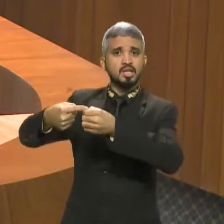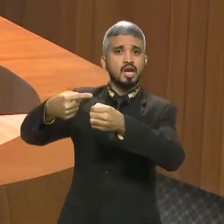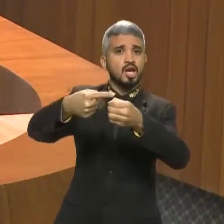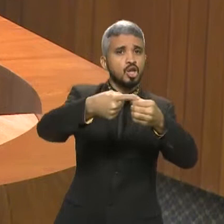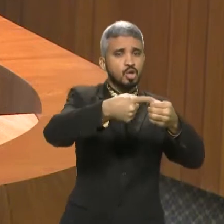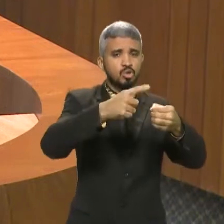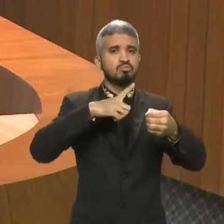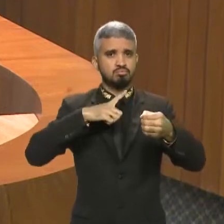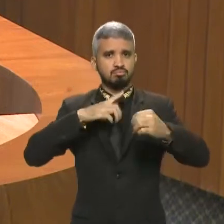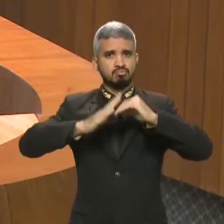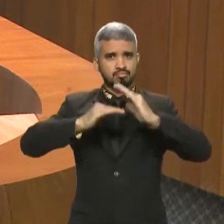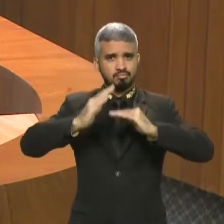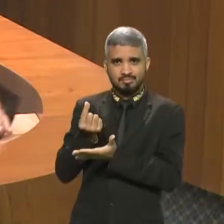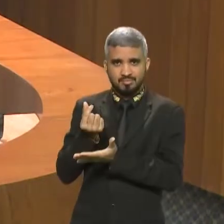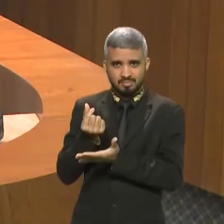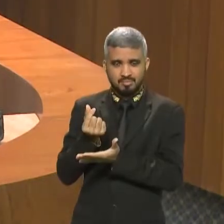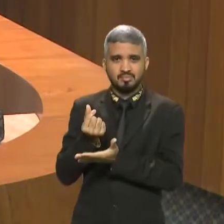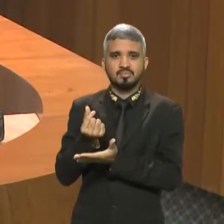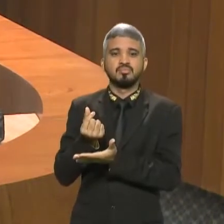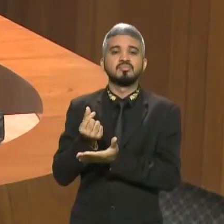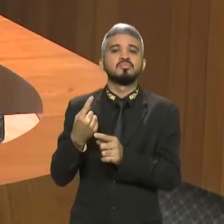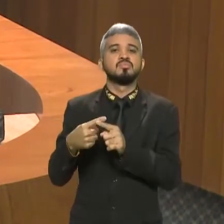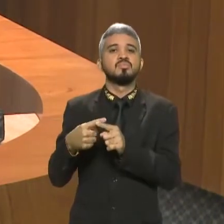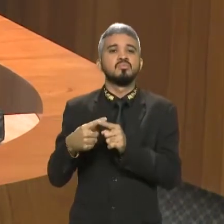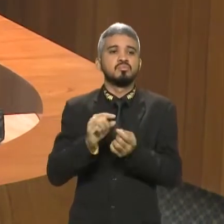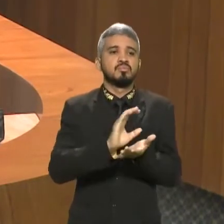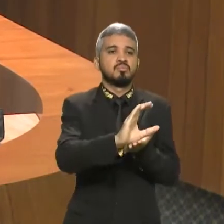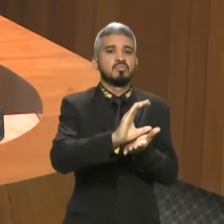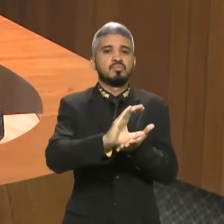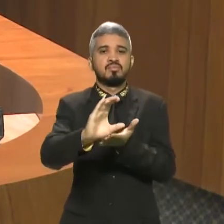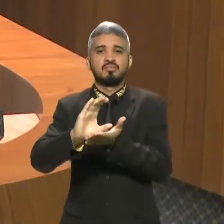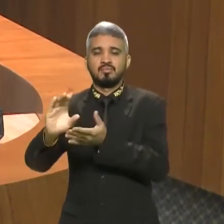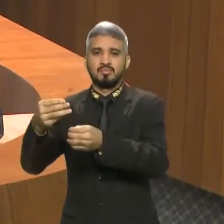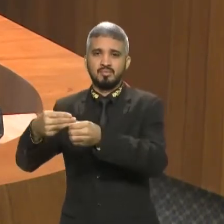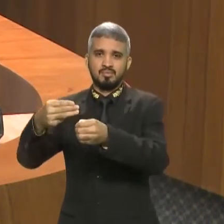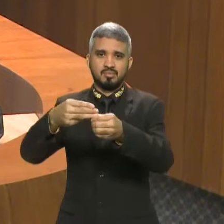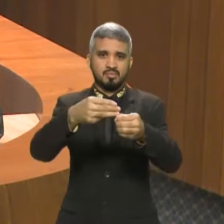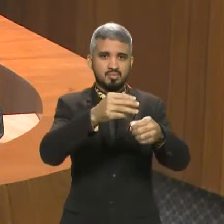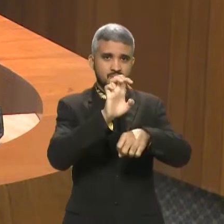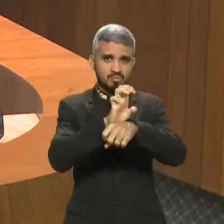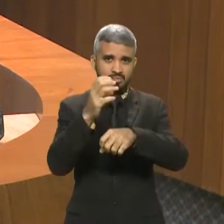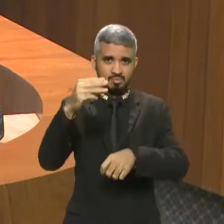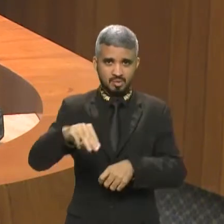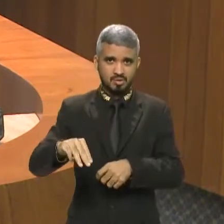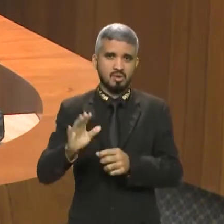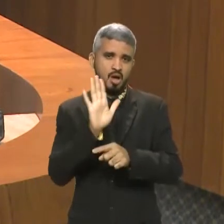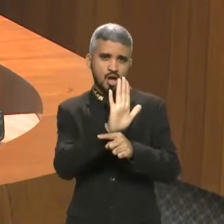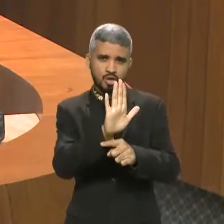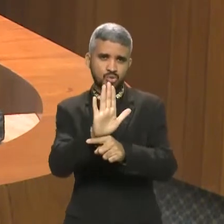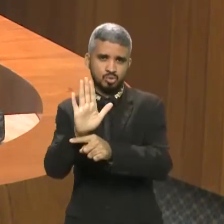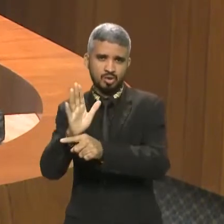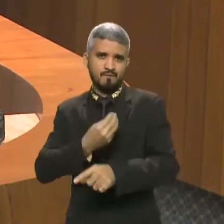meio de capacitação e profissionalização o deputado Adelmo Soares falou sobre o avanço em obras de pavimentação